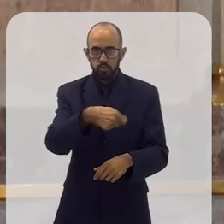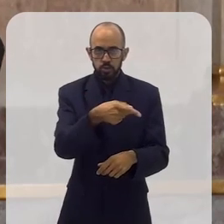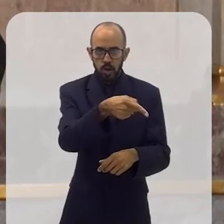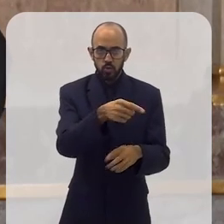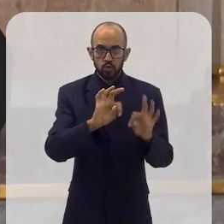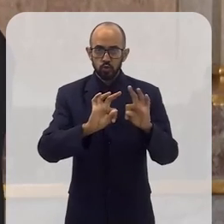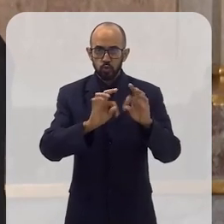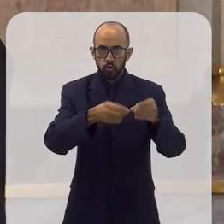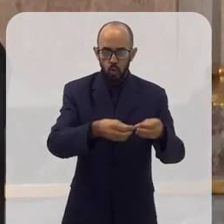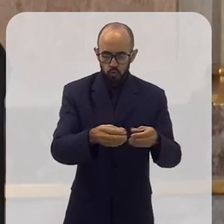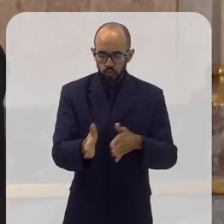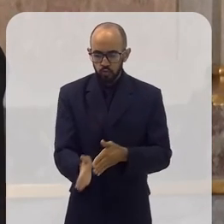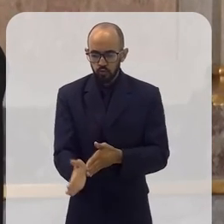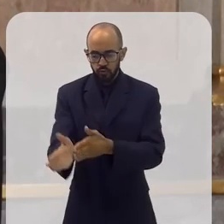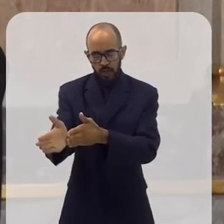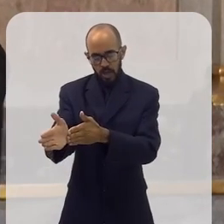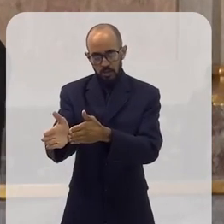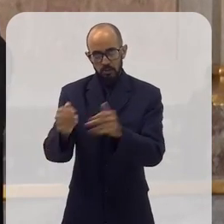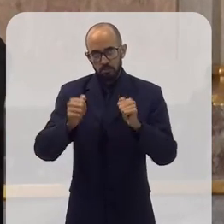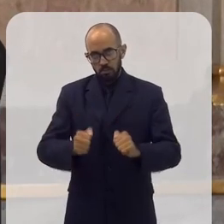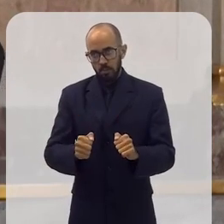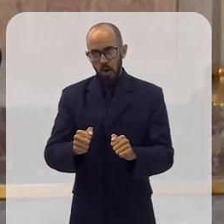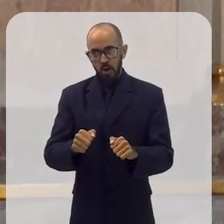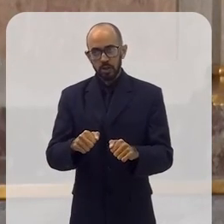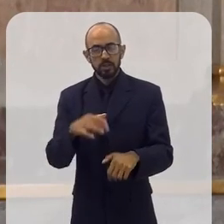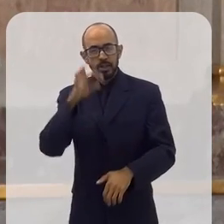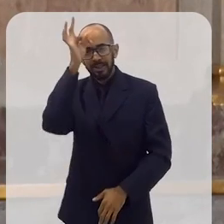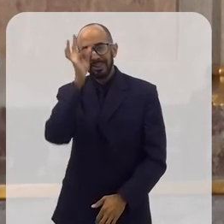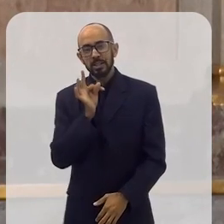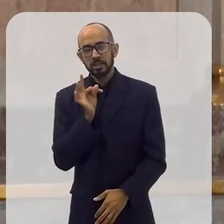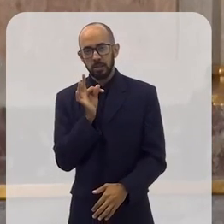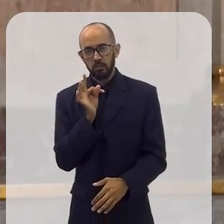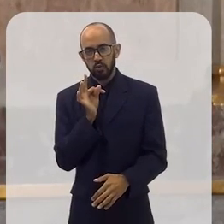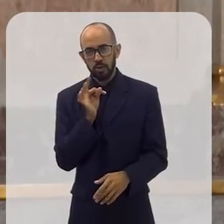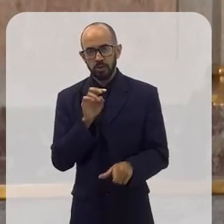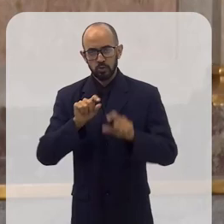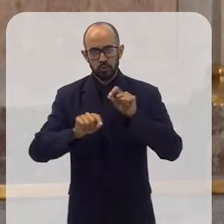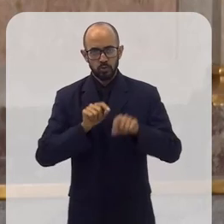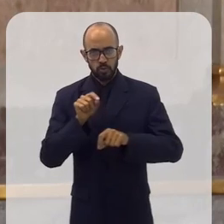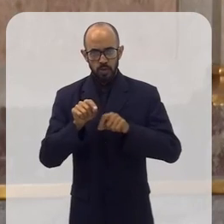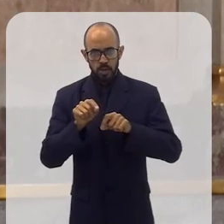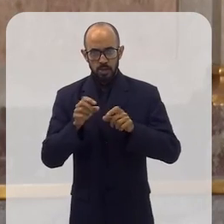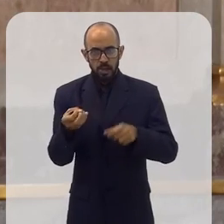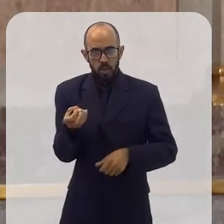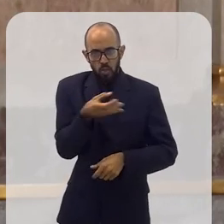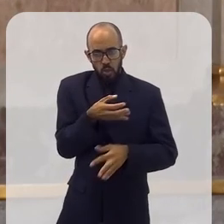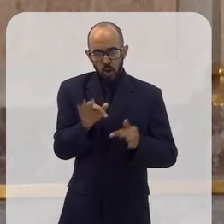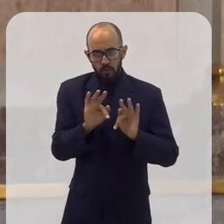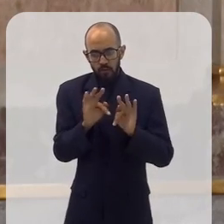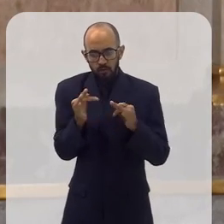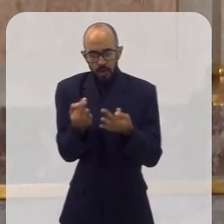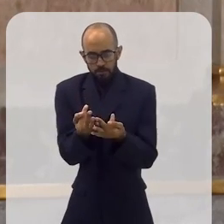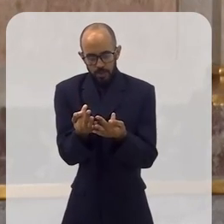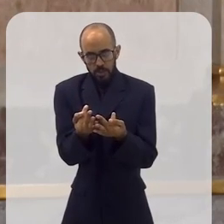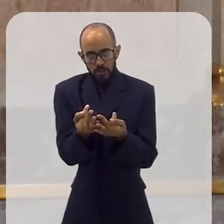que todos os fiéis podem ser testemunhas desta nova família que